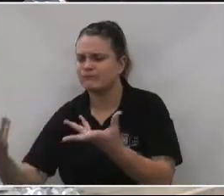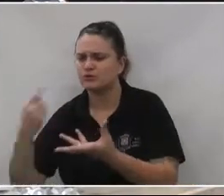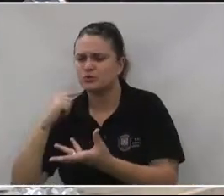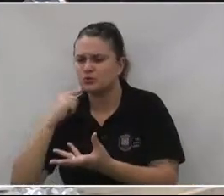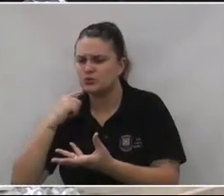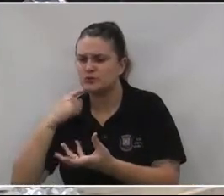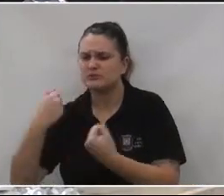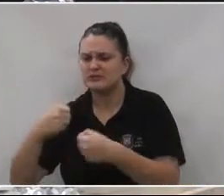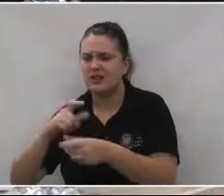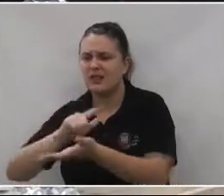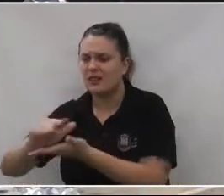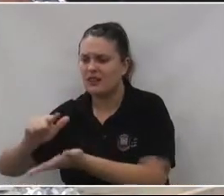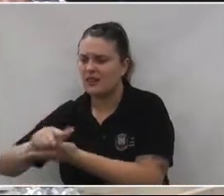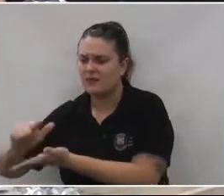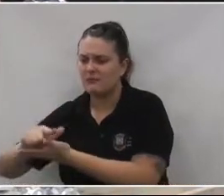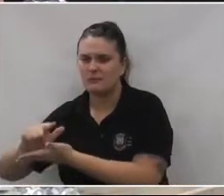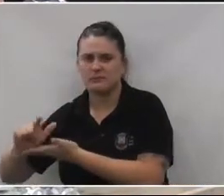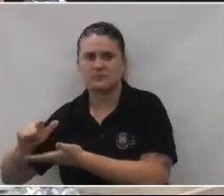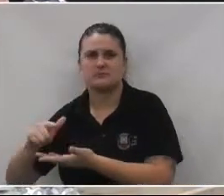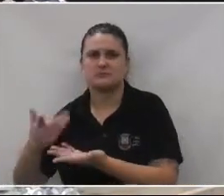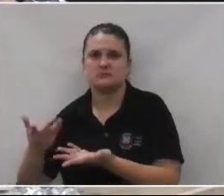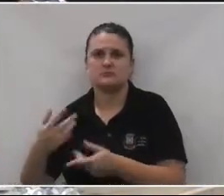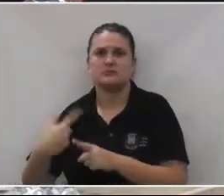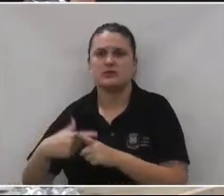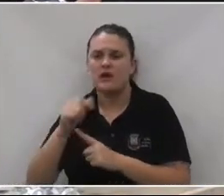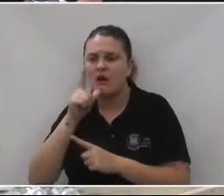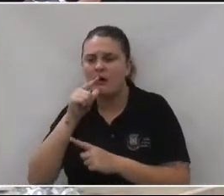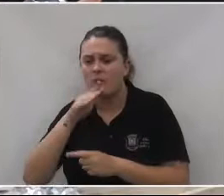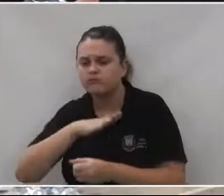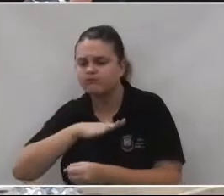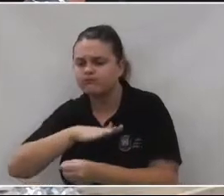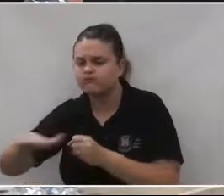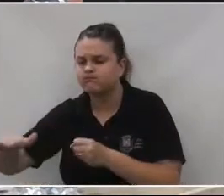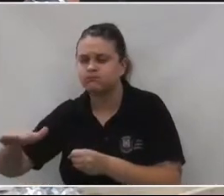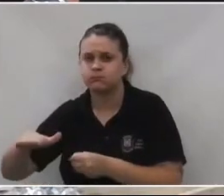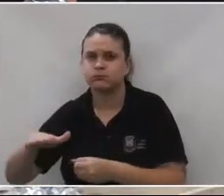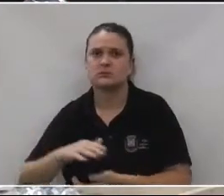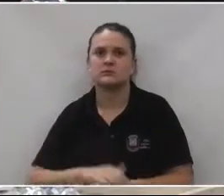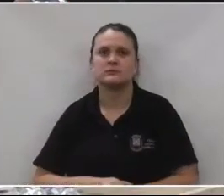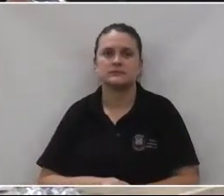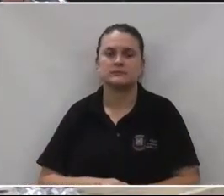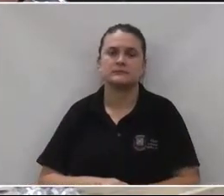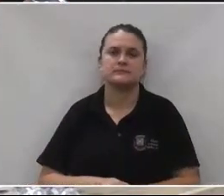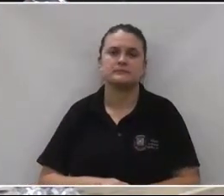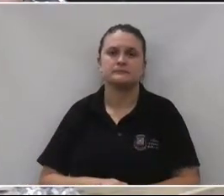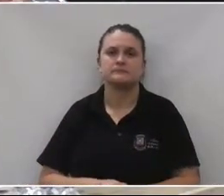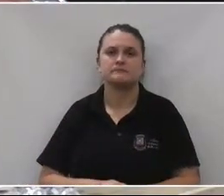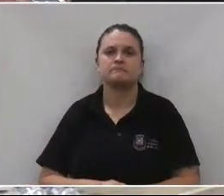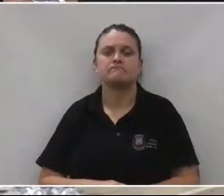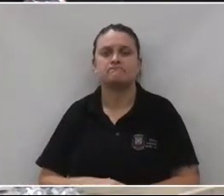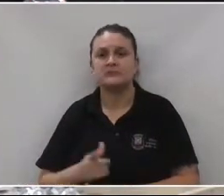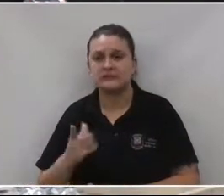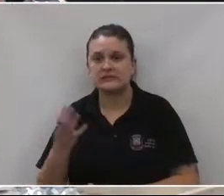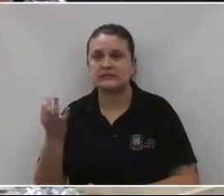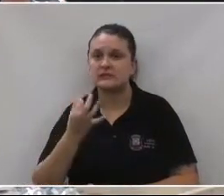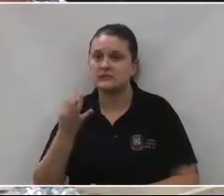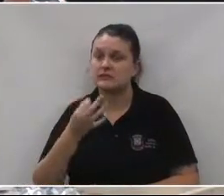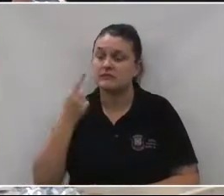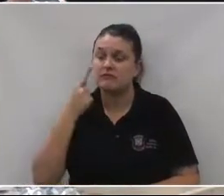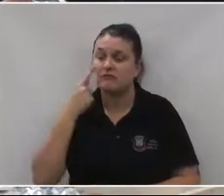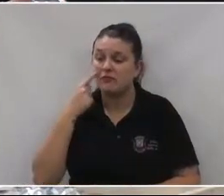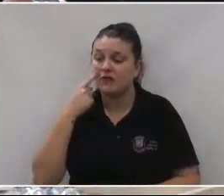de deixar chuvarada a água vinha até perto do bing então com certeza aí pode